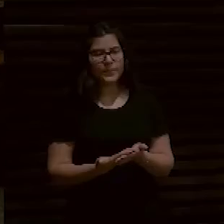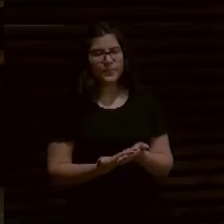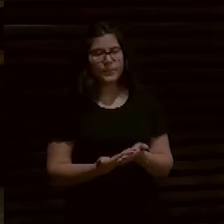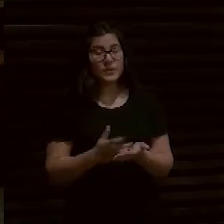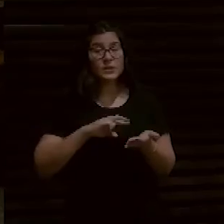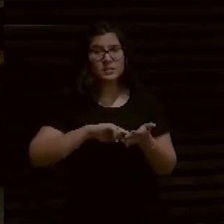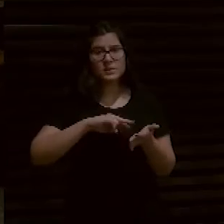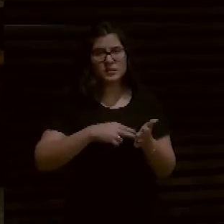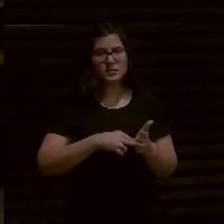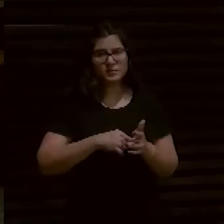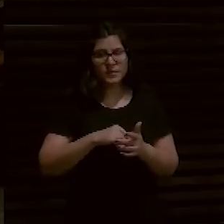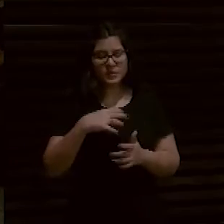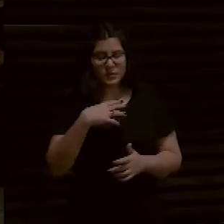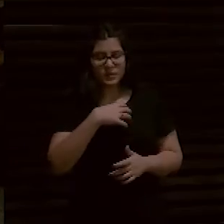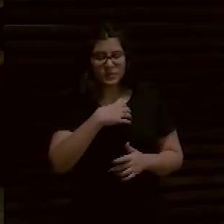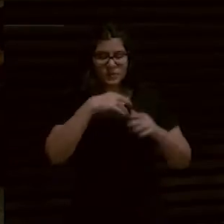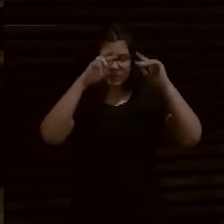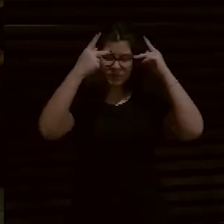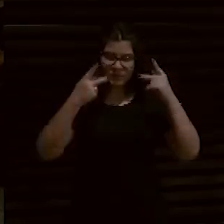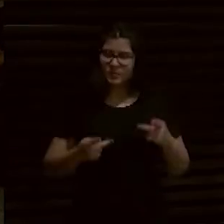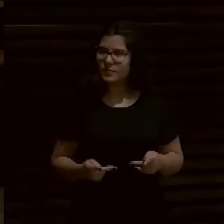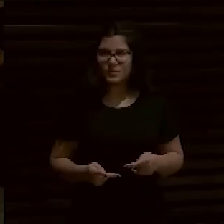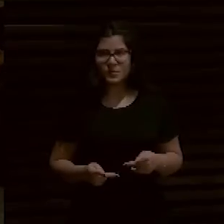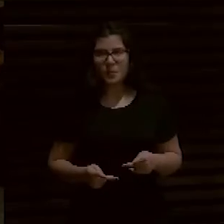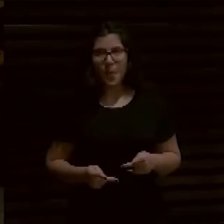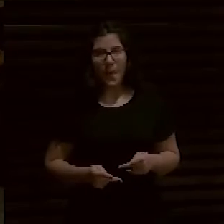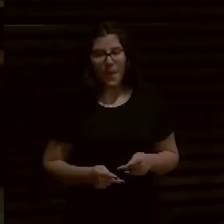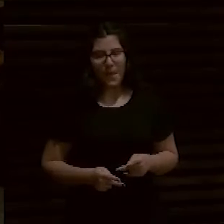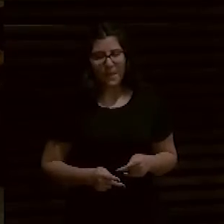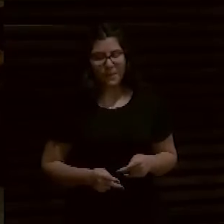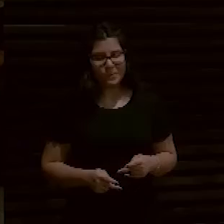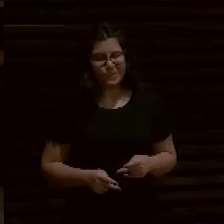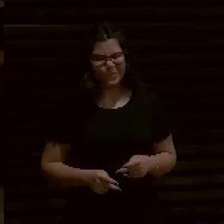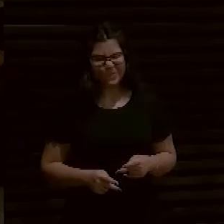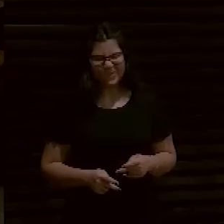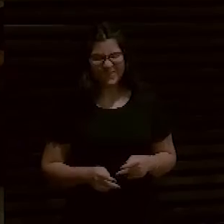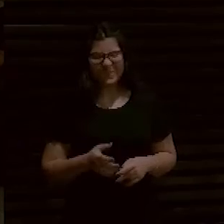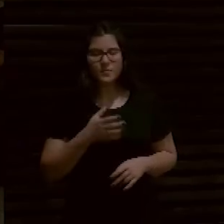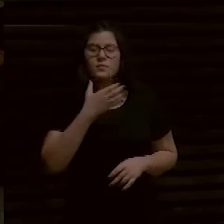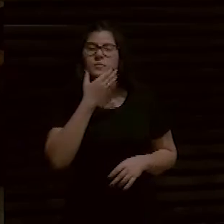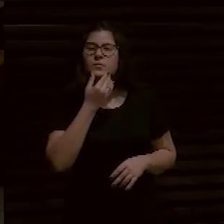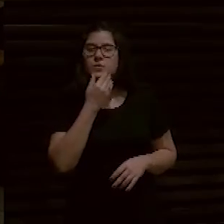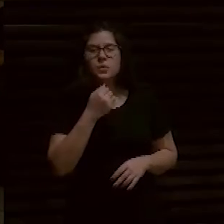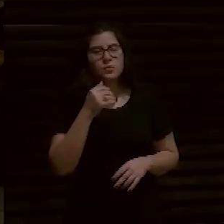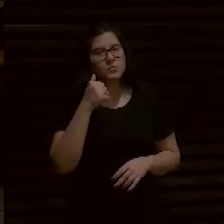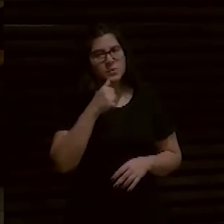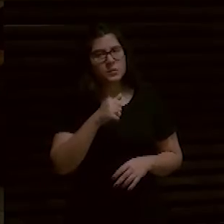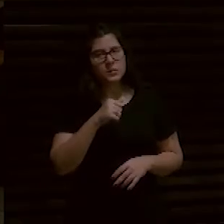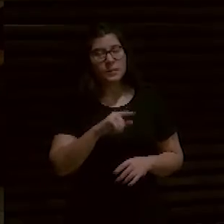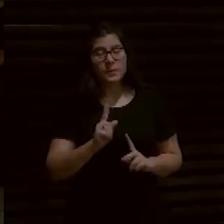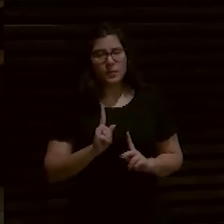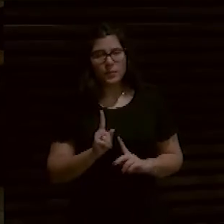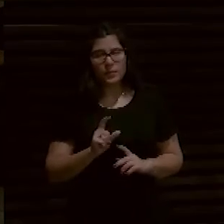significa seres humanos. Não é Ish, o masculino, o homem. É a palavra